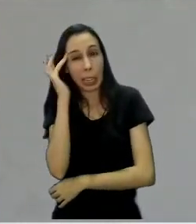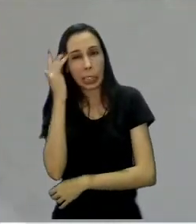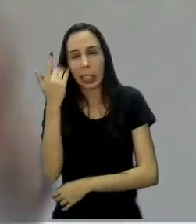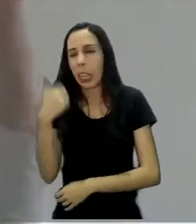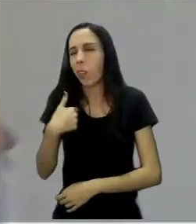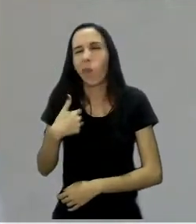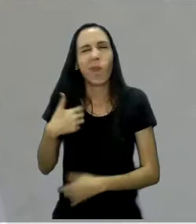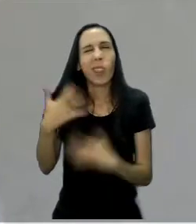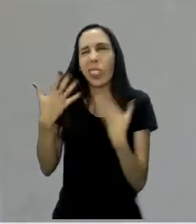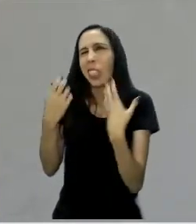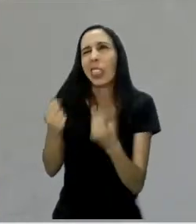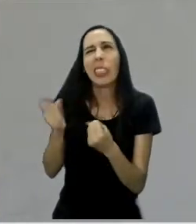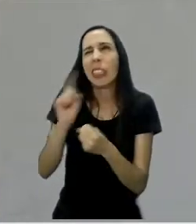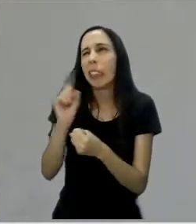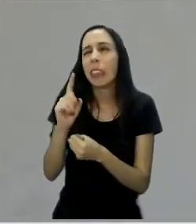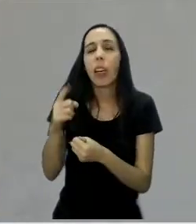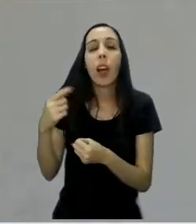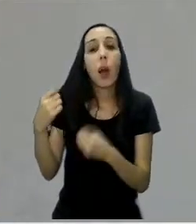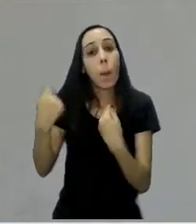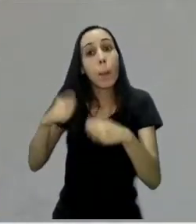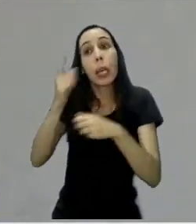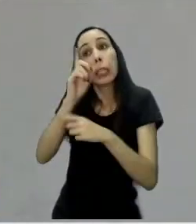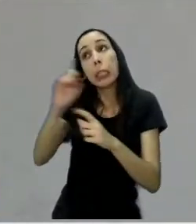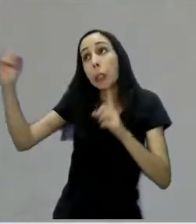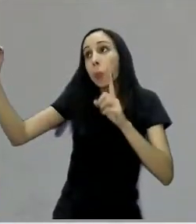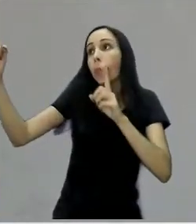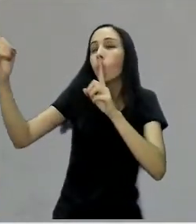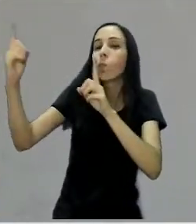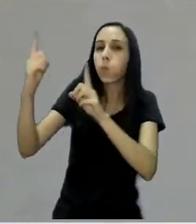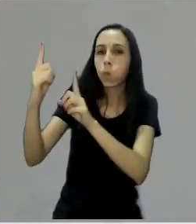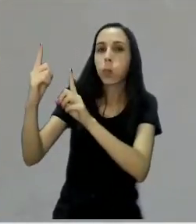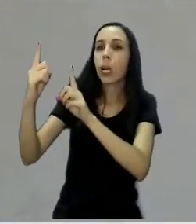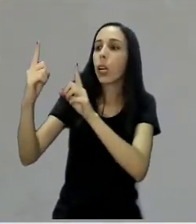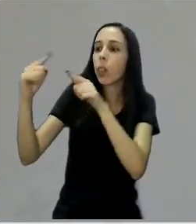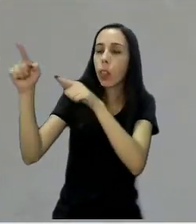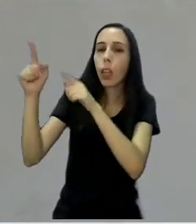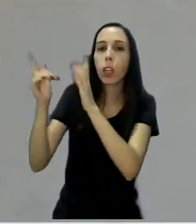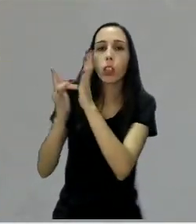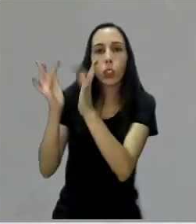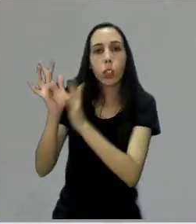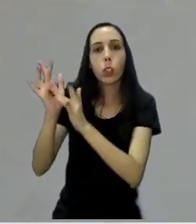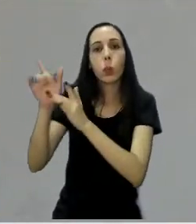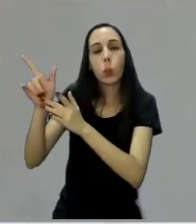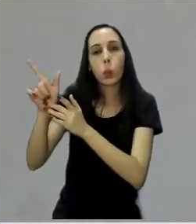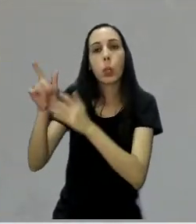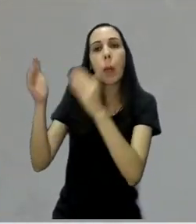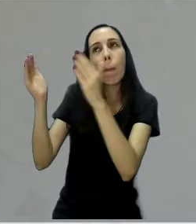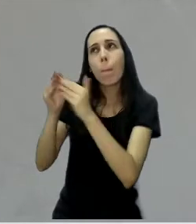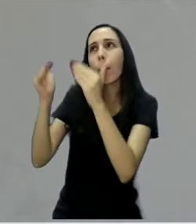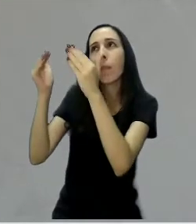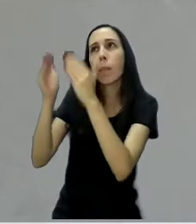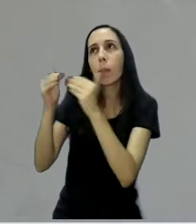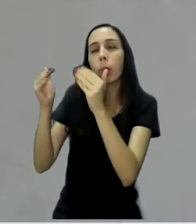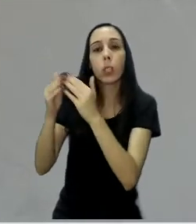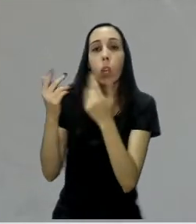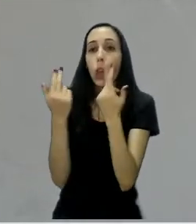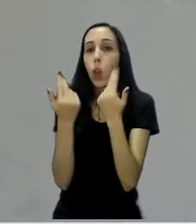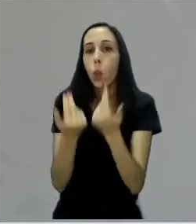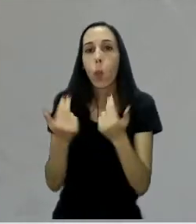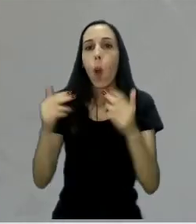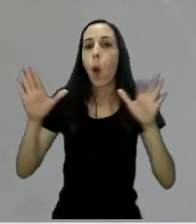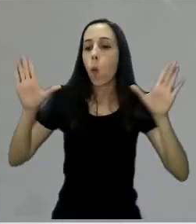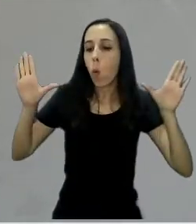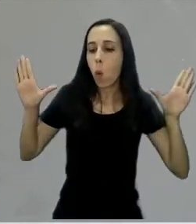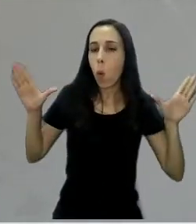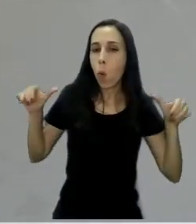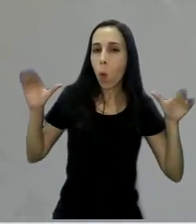mais, nós temos que ir para Jesus e bater nessa rocha.